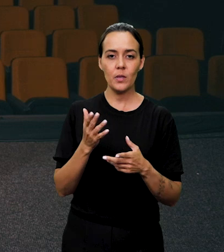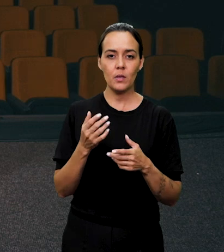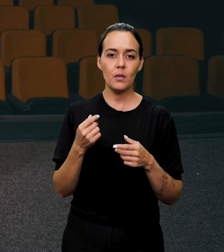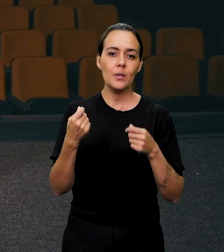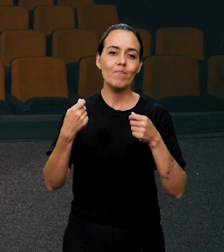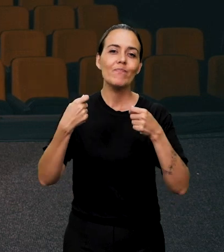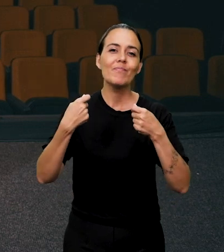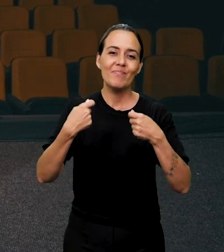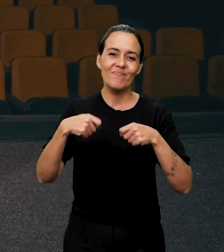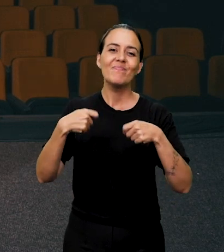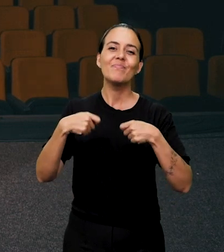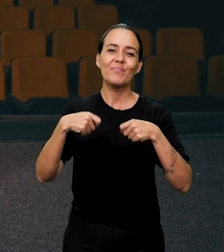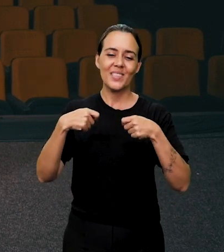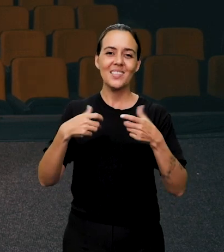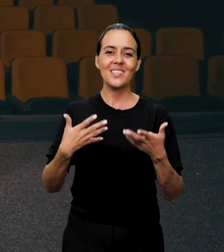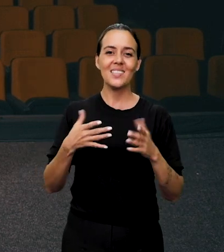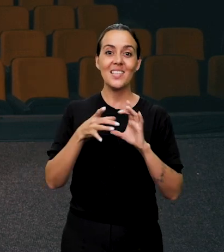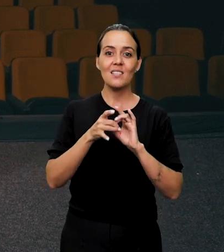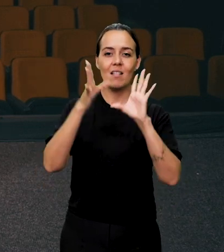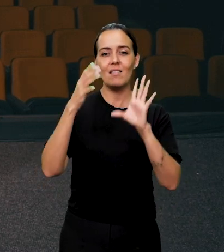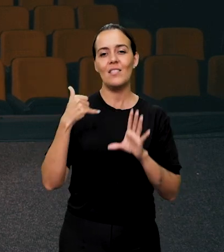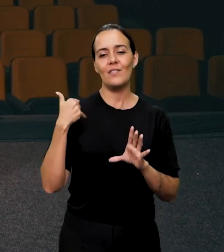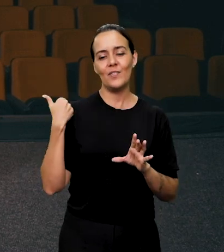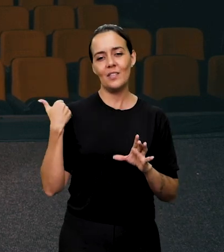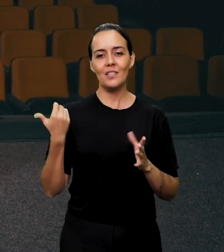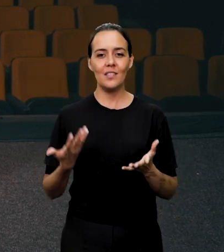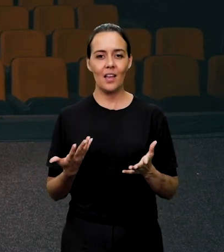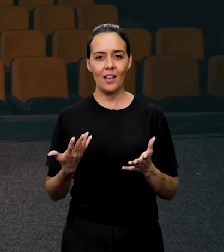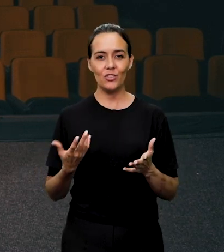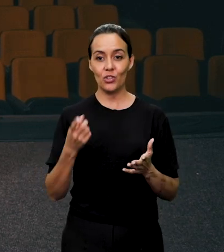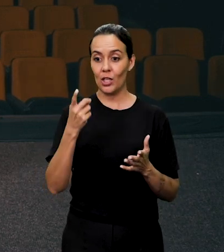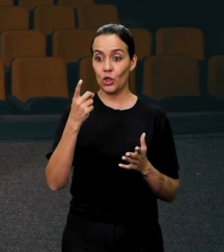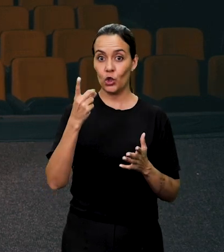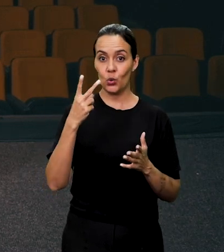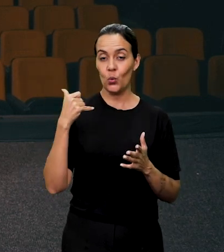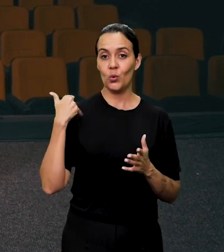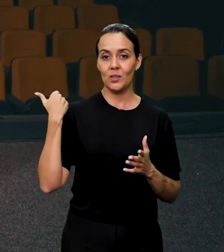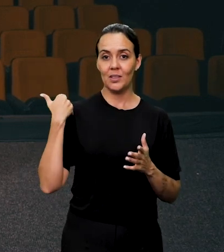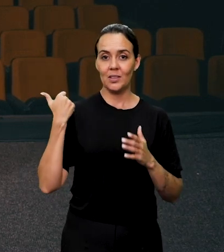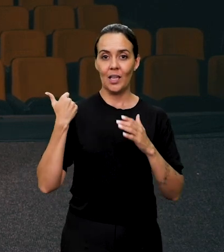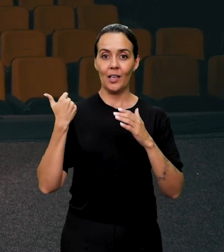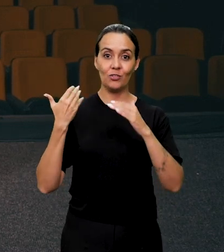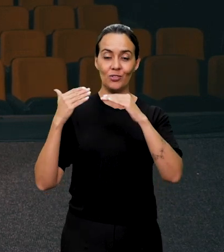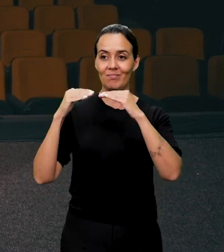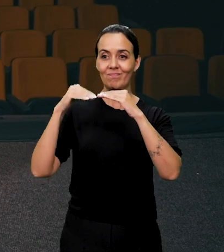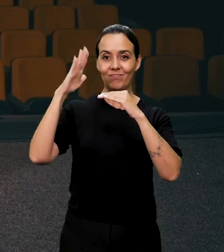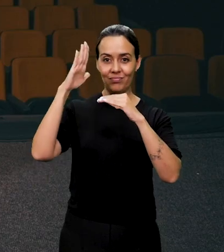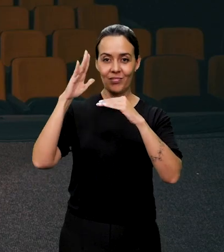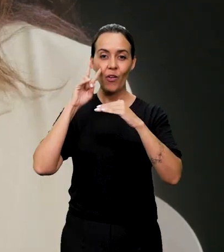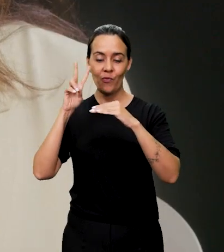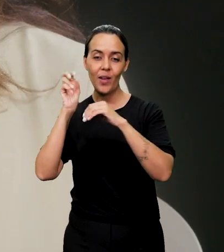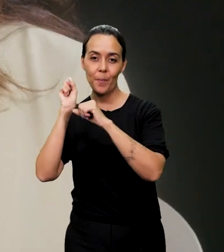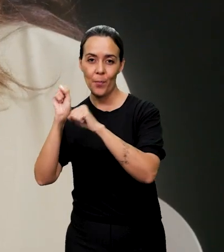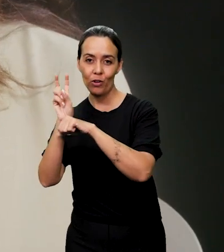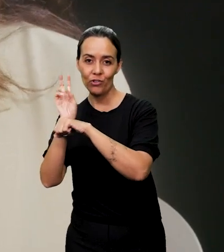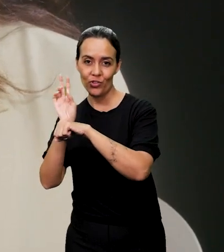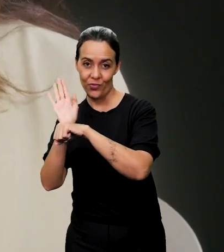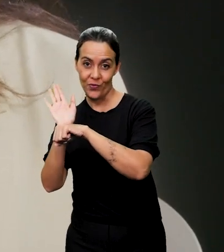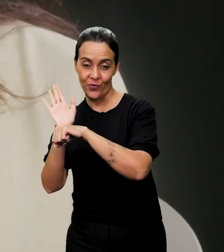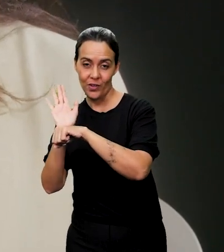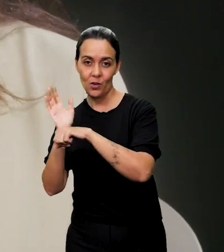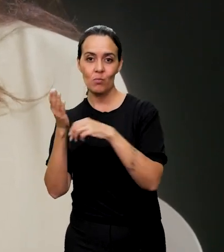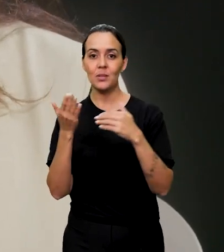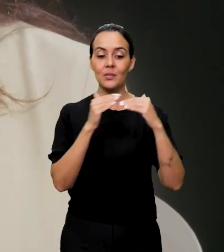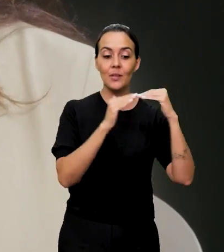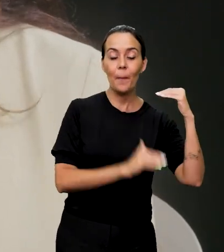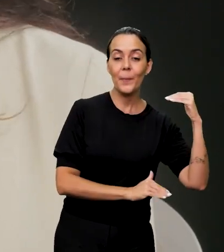uma classificação etária maior do que 12 anos. Sim. E 12 anos é muito pouco. Eu me lembro quando eu lancei